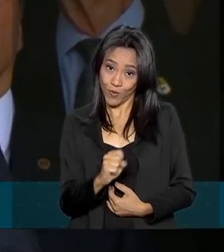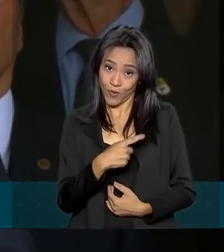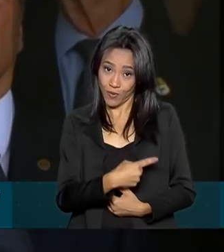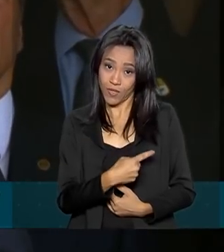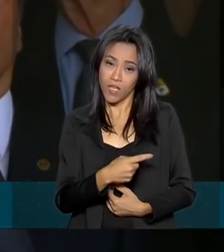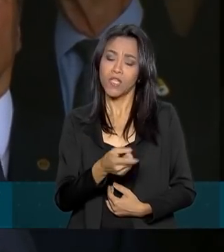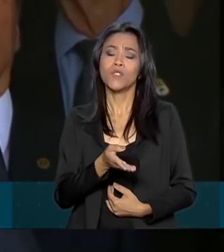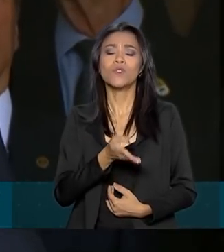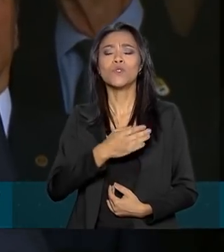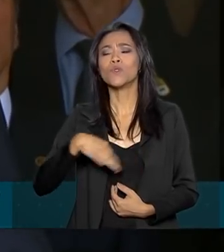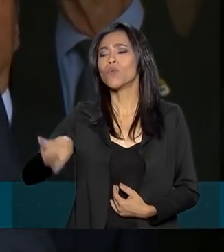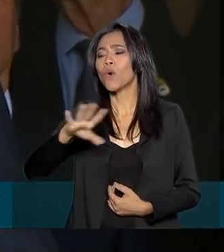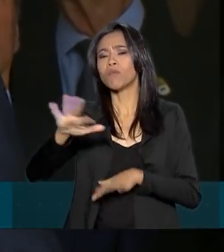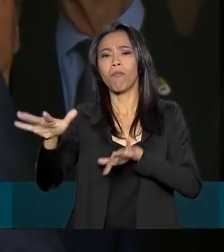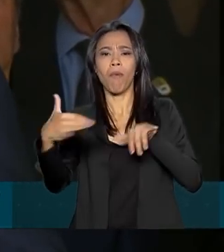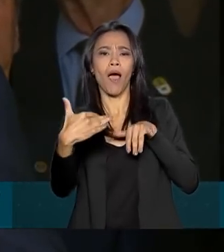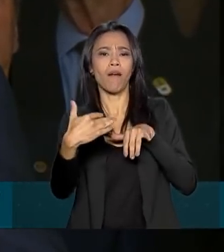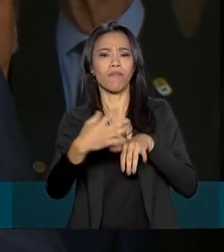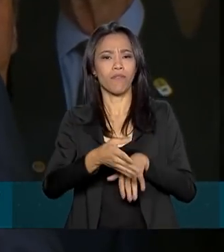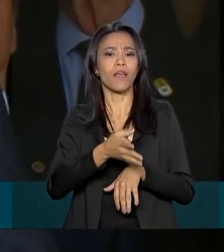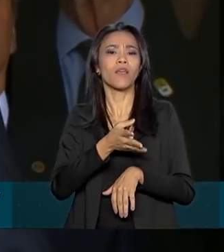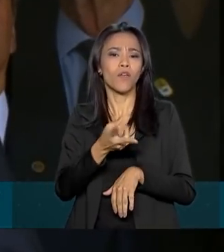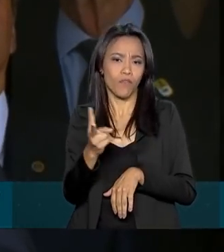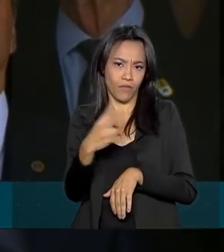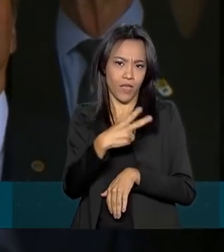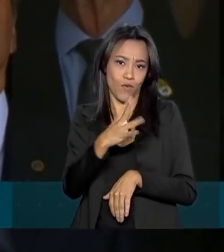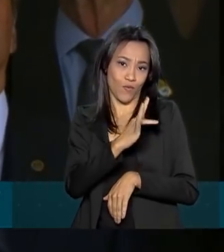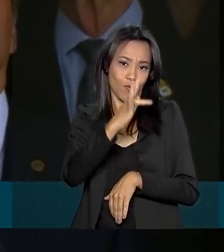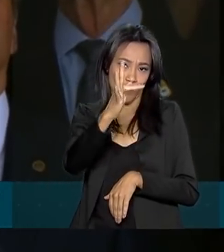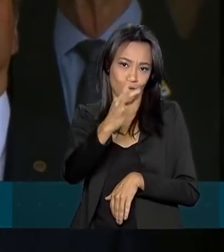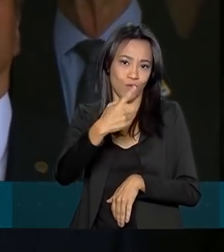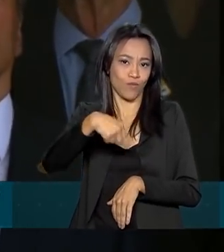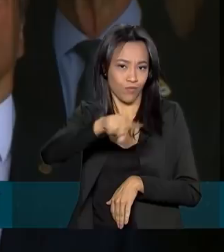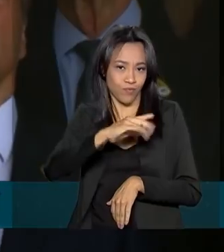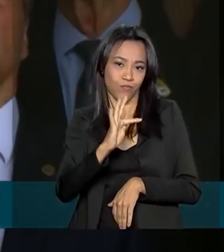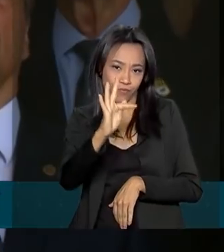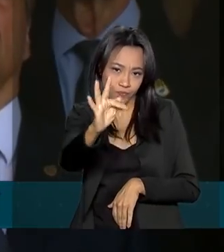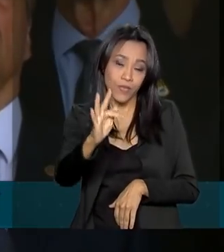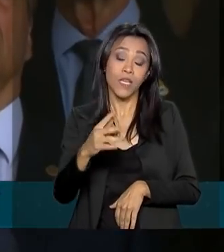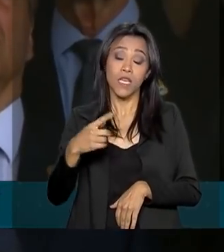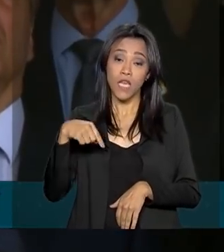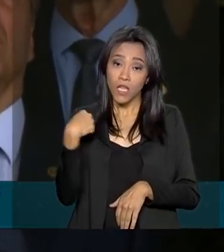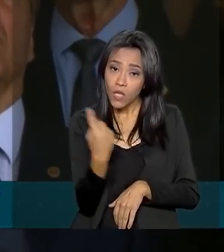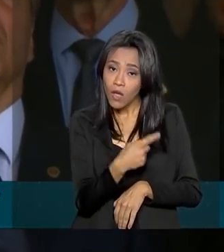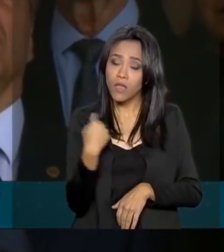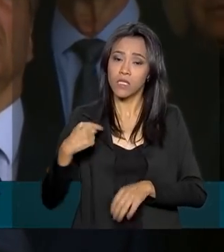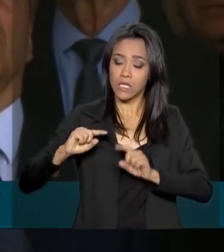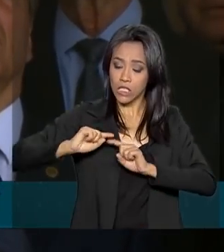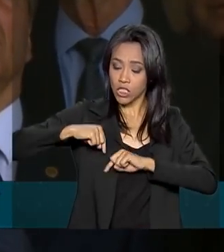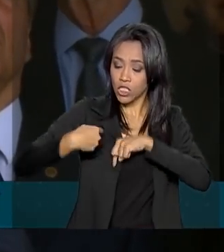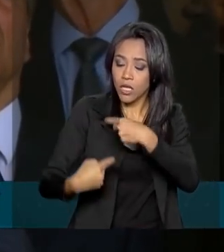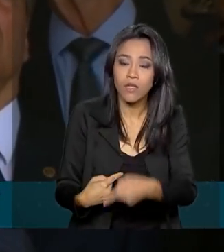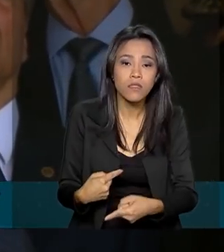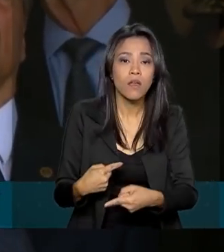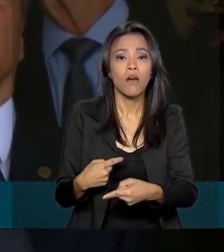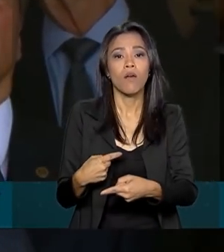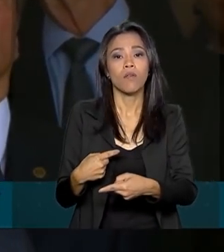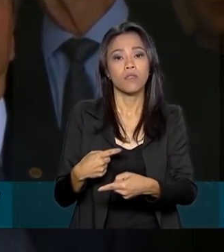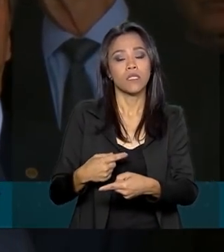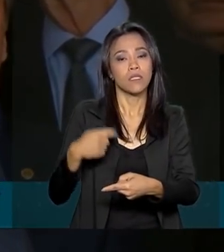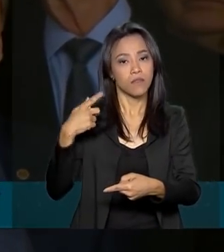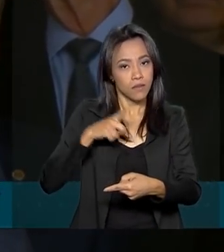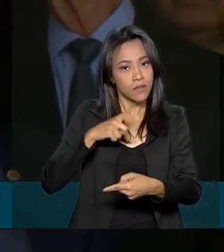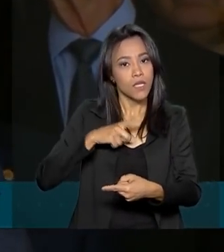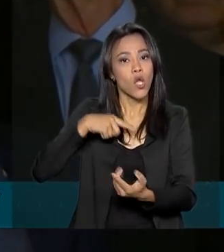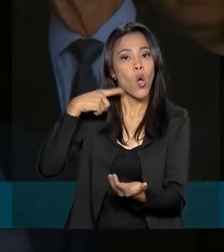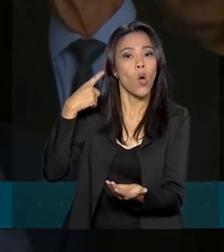conhecido por todos. E a nossa geração tem a obrigação de deixar uma